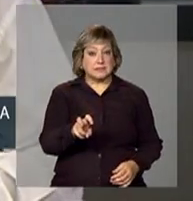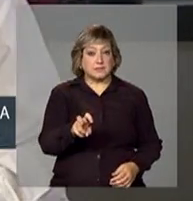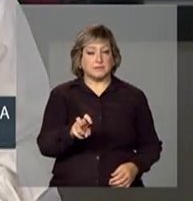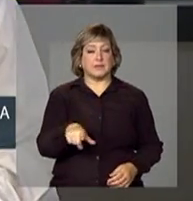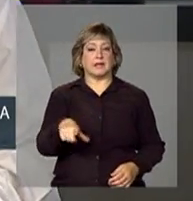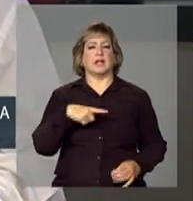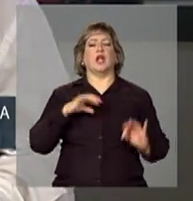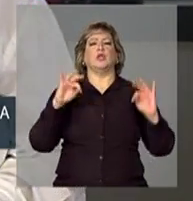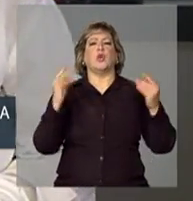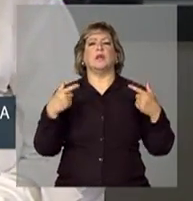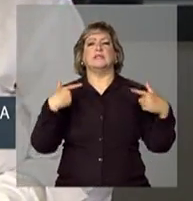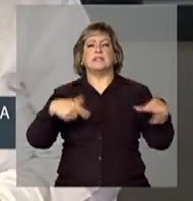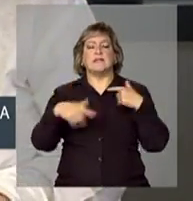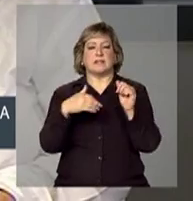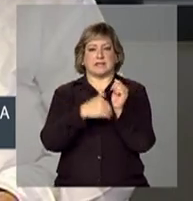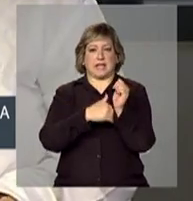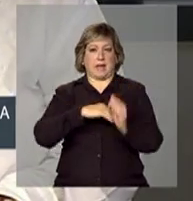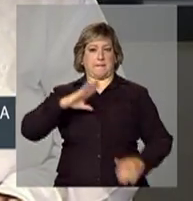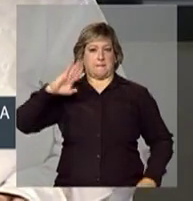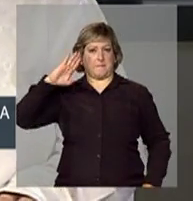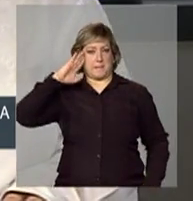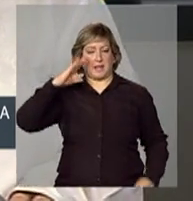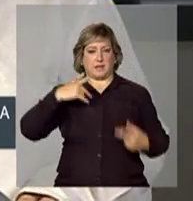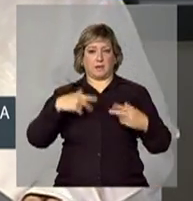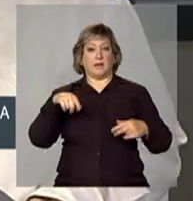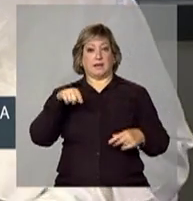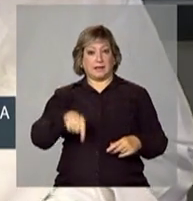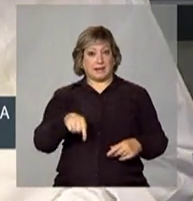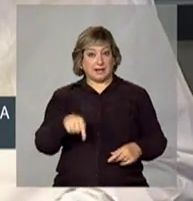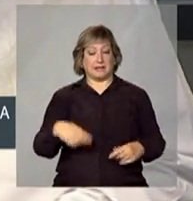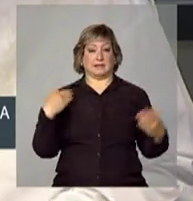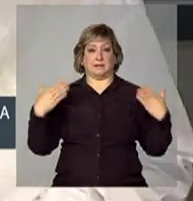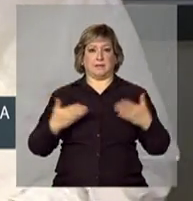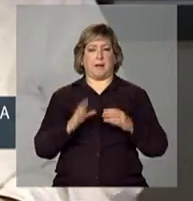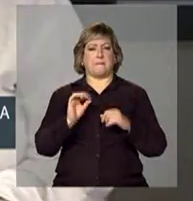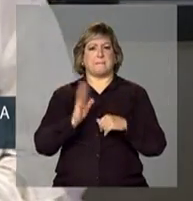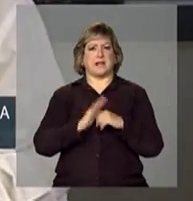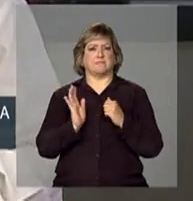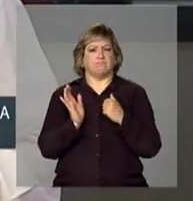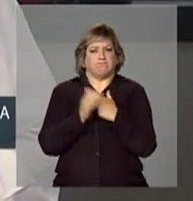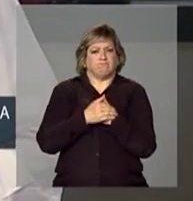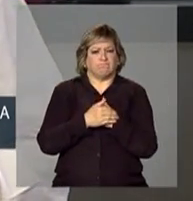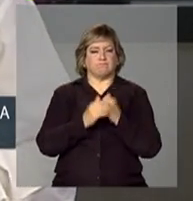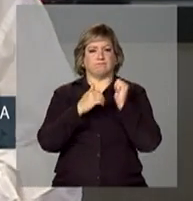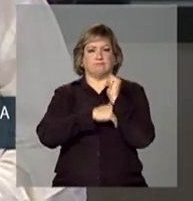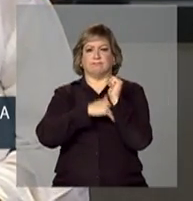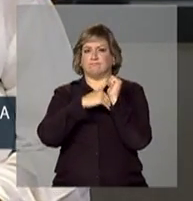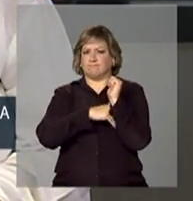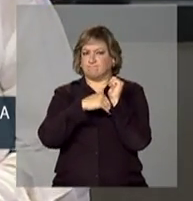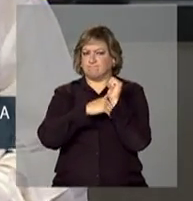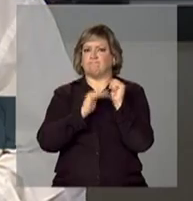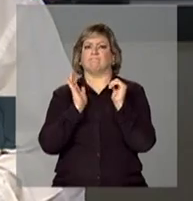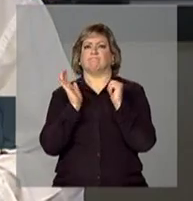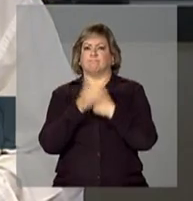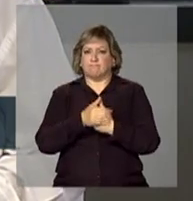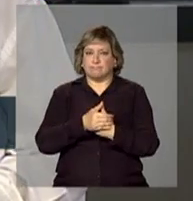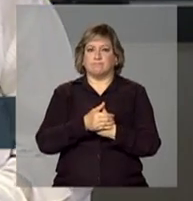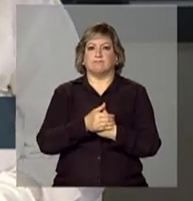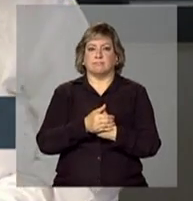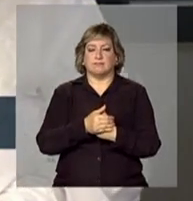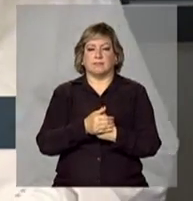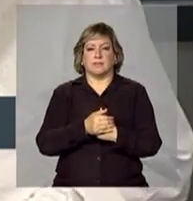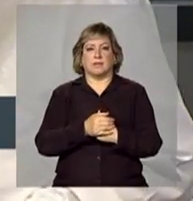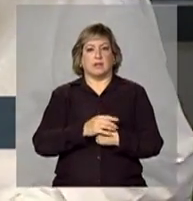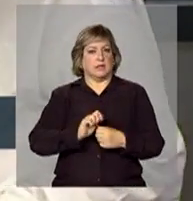serviços secretos militares, o CENIMAR é o mais fechado. O culto ao segredo no CENIMAR é levado às